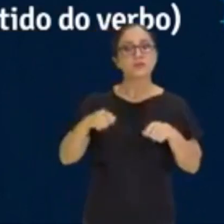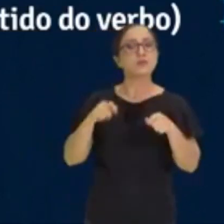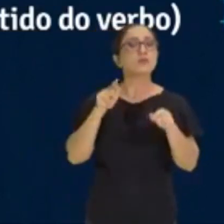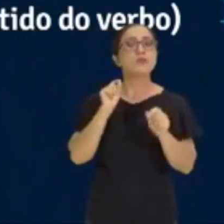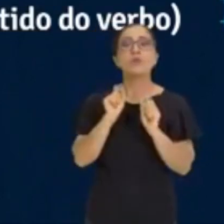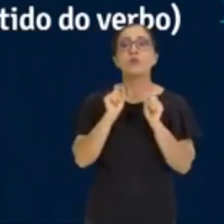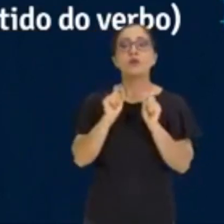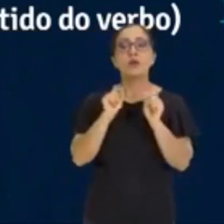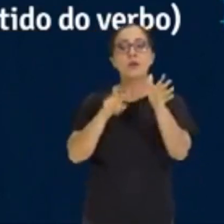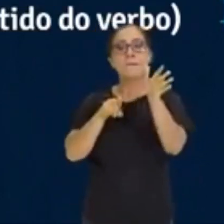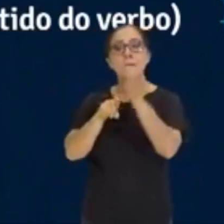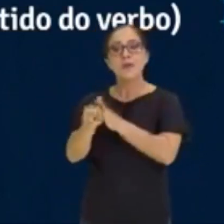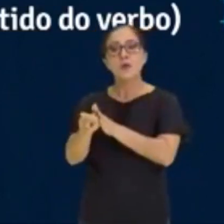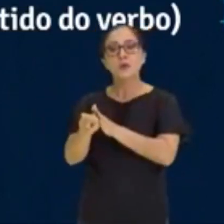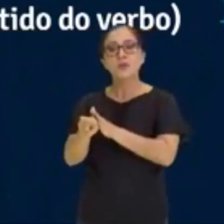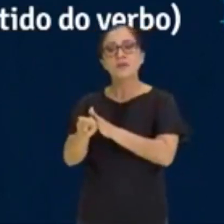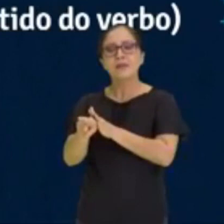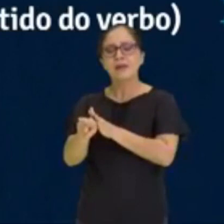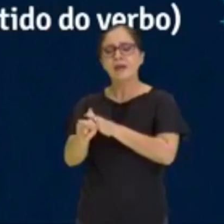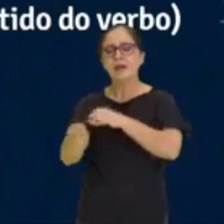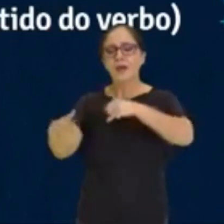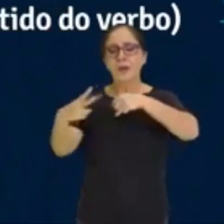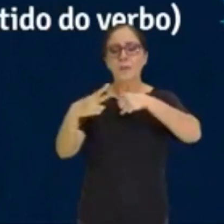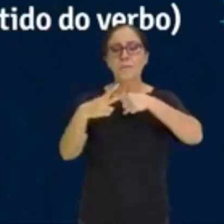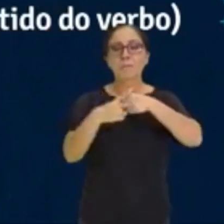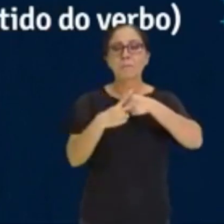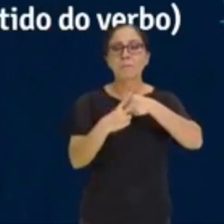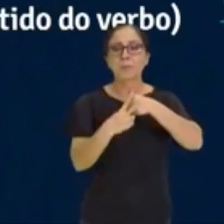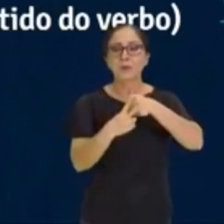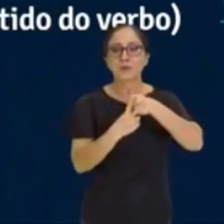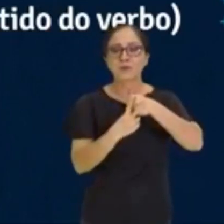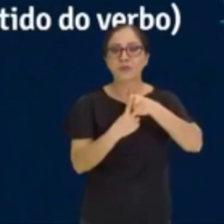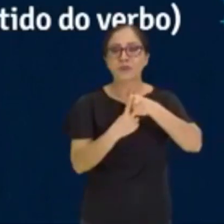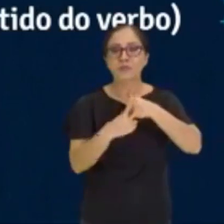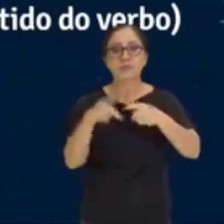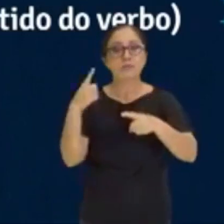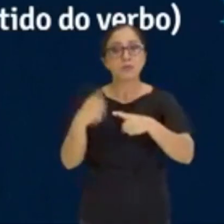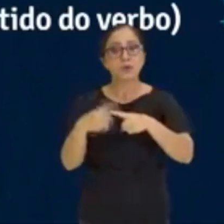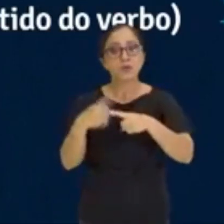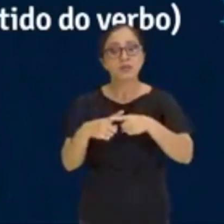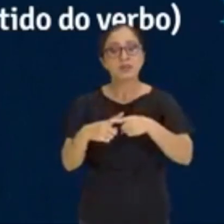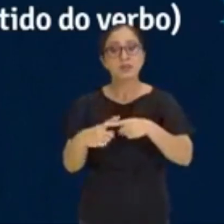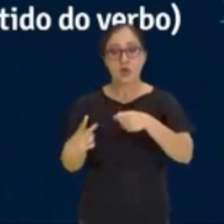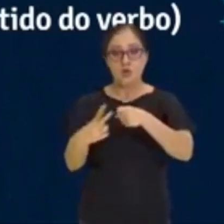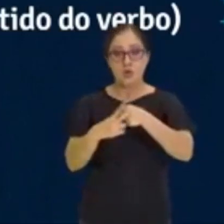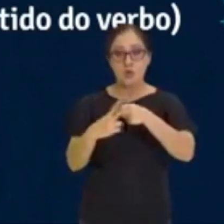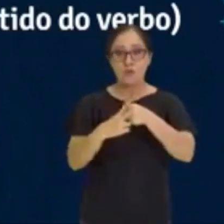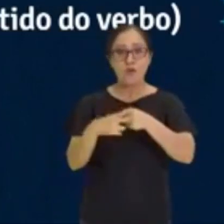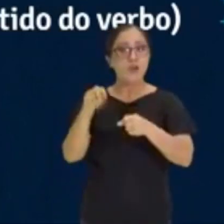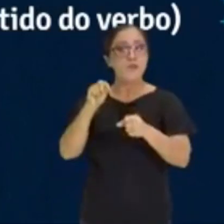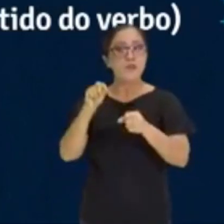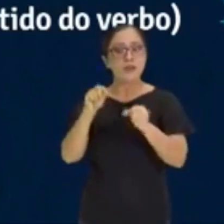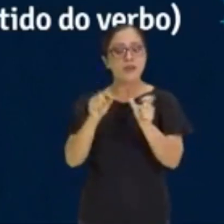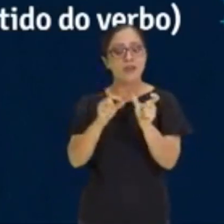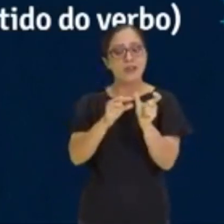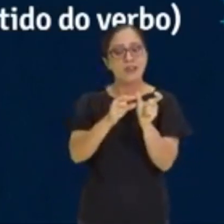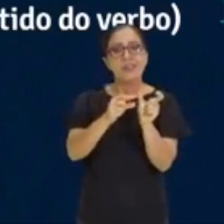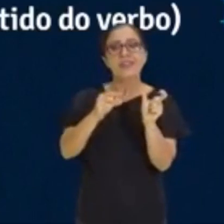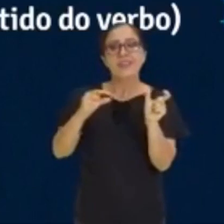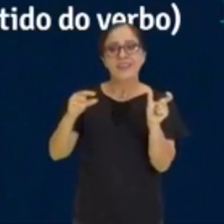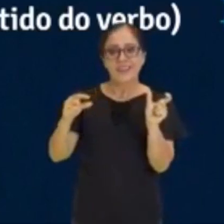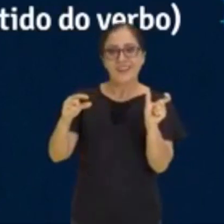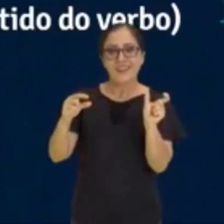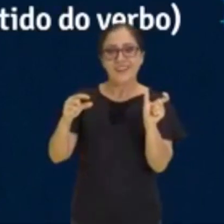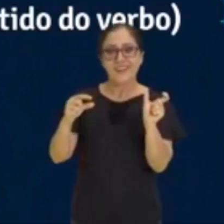perguntar para o verbo. Como assim, professora? Porque o verbo, gente, faz parte do predicado. E de acordo com a gramática,